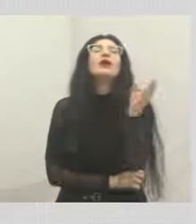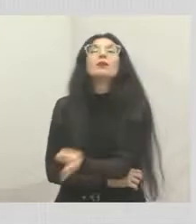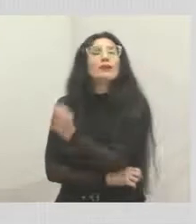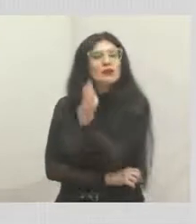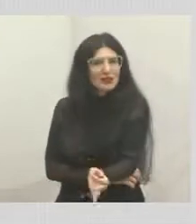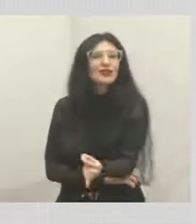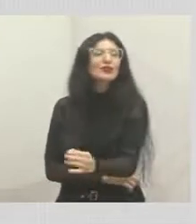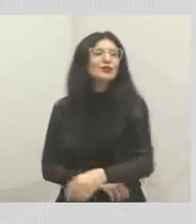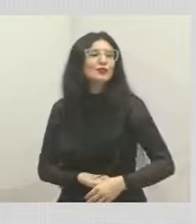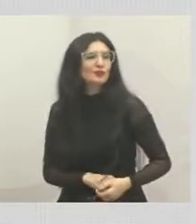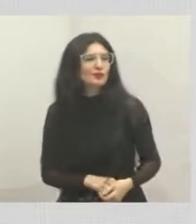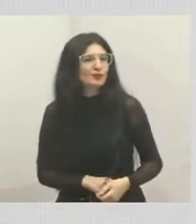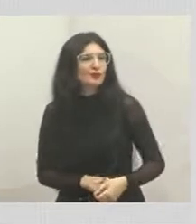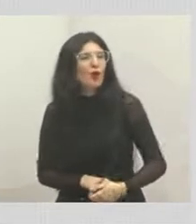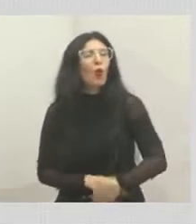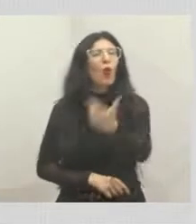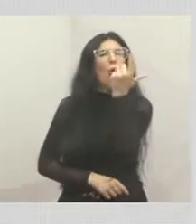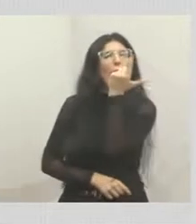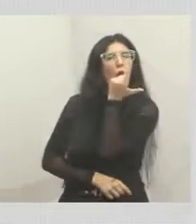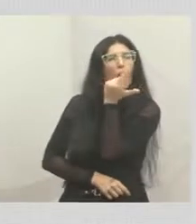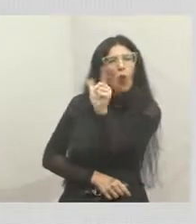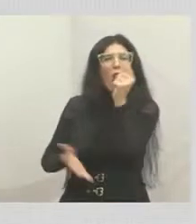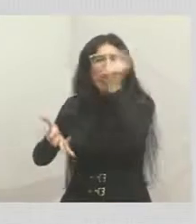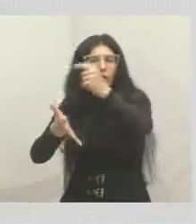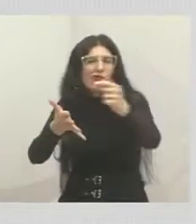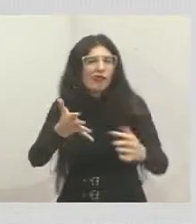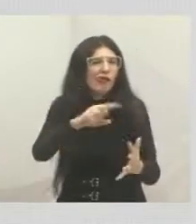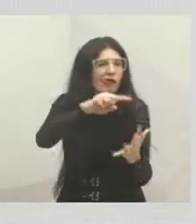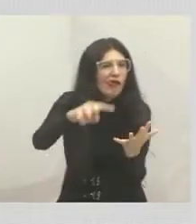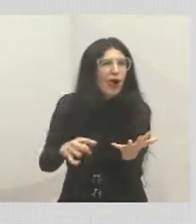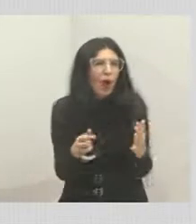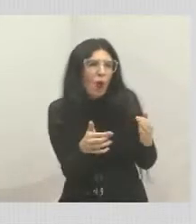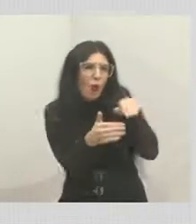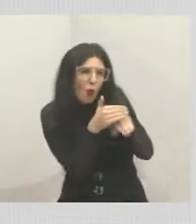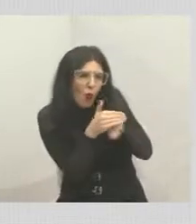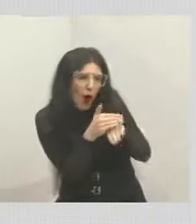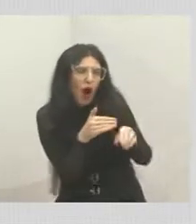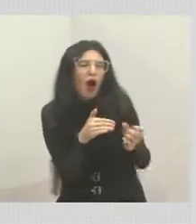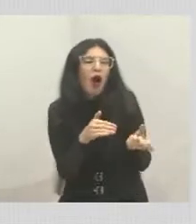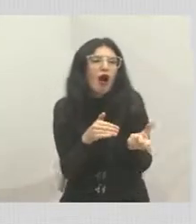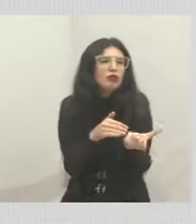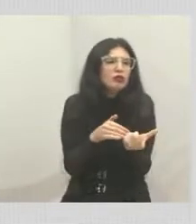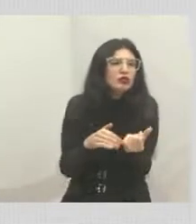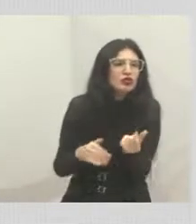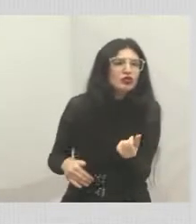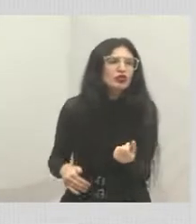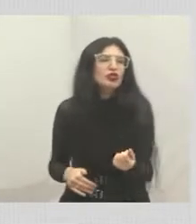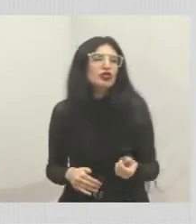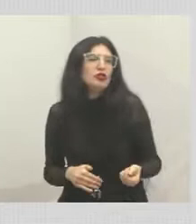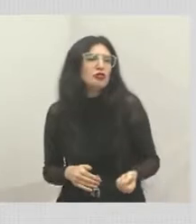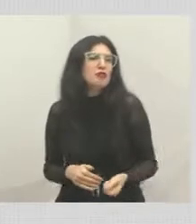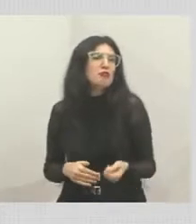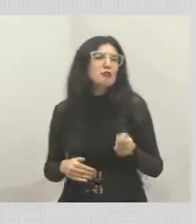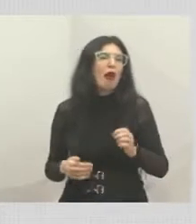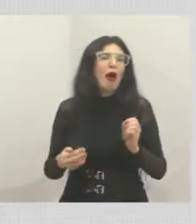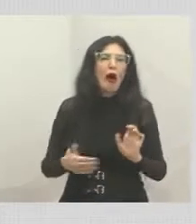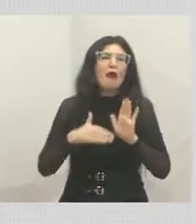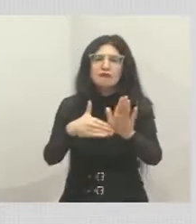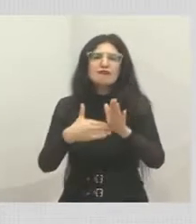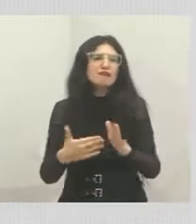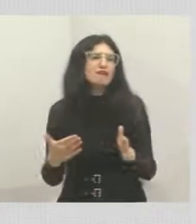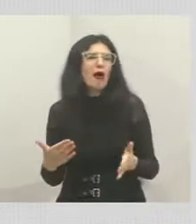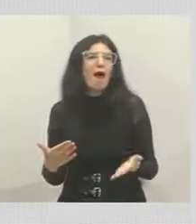41,40%. Os demais podemos colocar como reserva de contingência, regime próprio de previdência social,